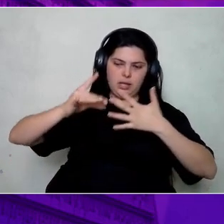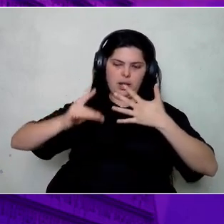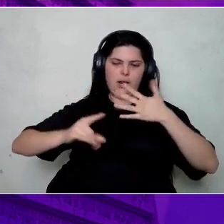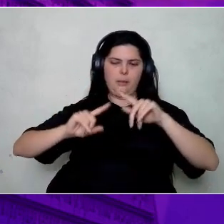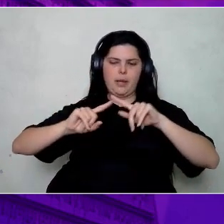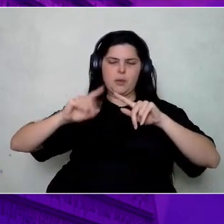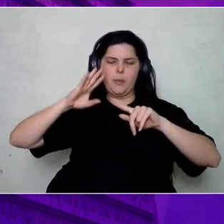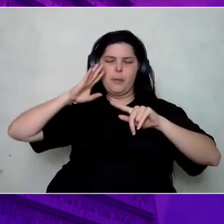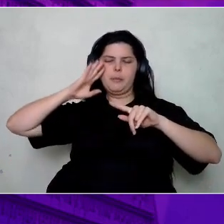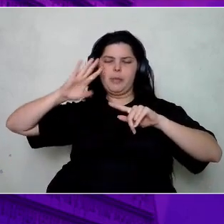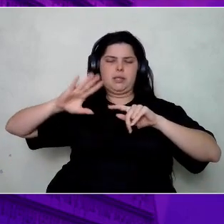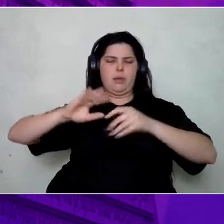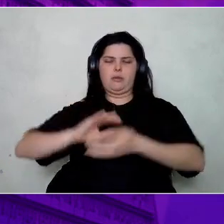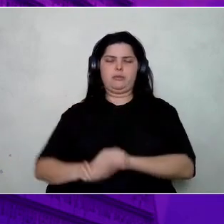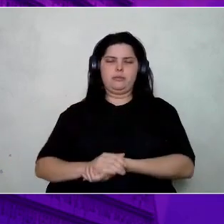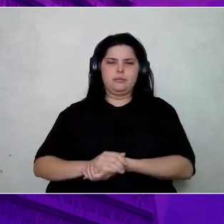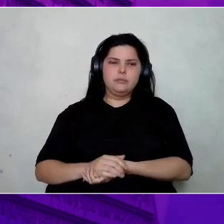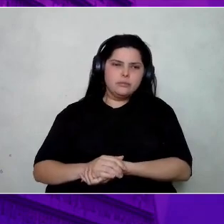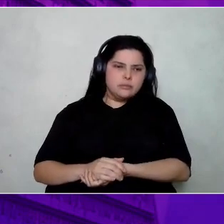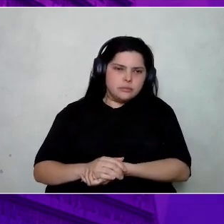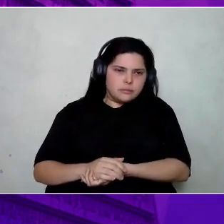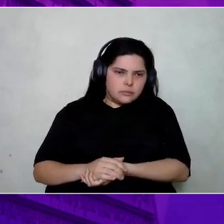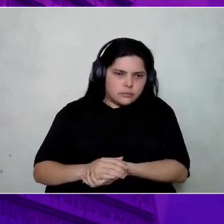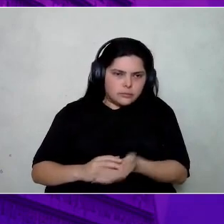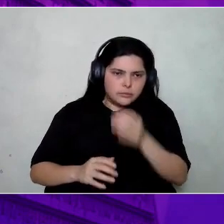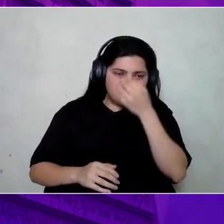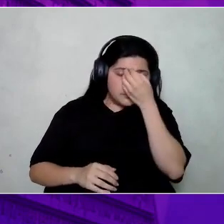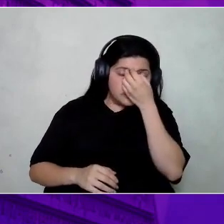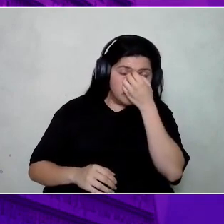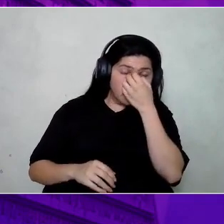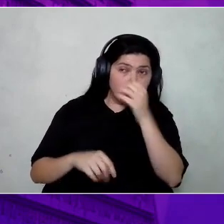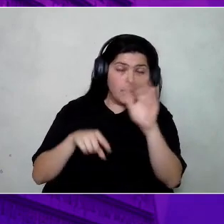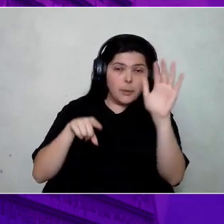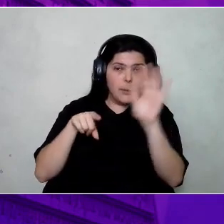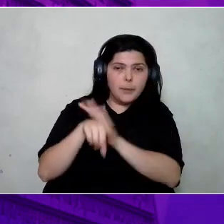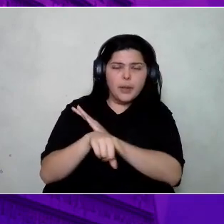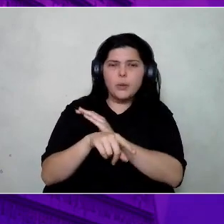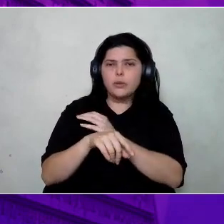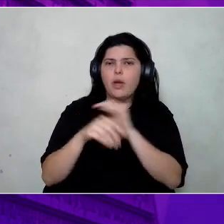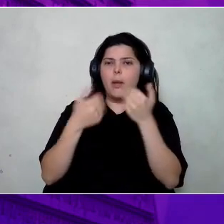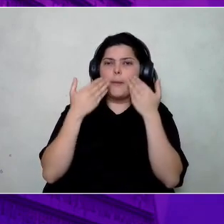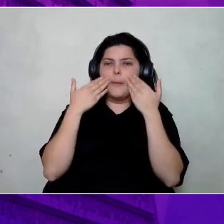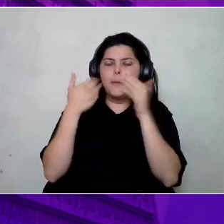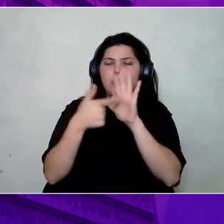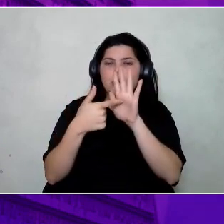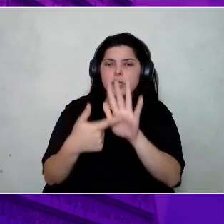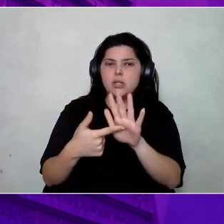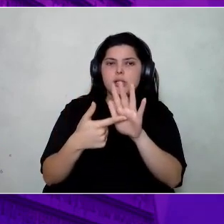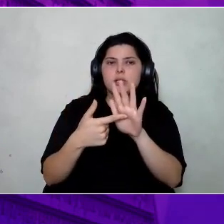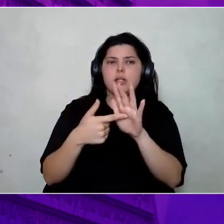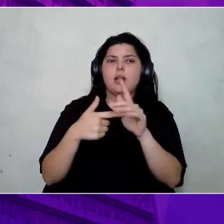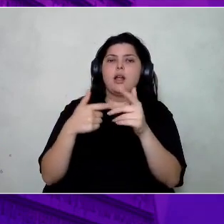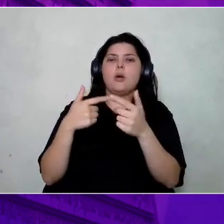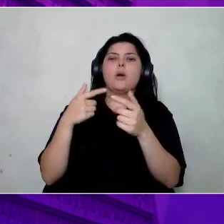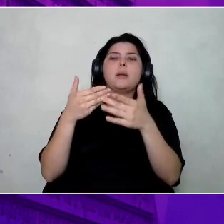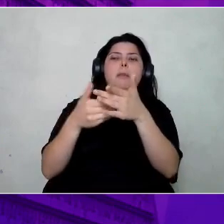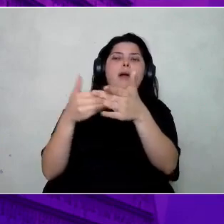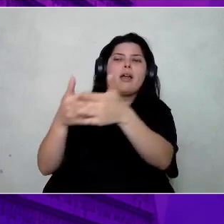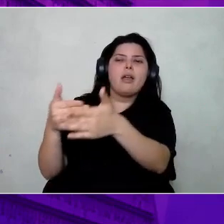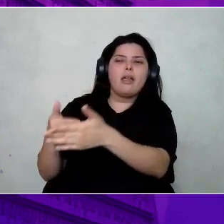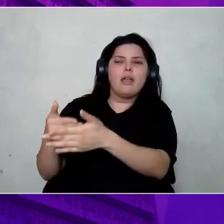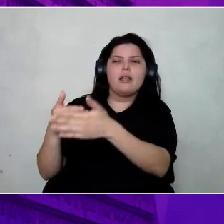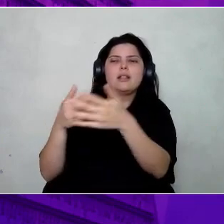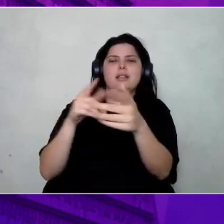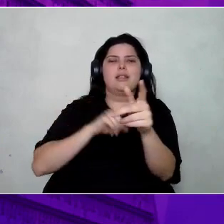Ela é uma pergunta que vai revelar as cercas elétricas invisíveis. Né? Eu chamo de cerca